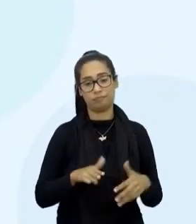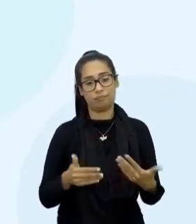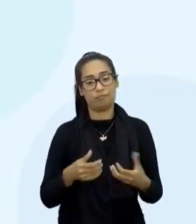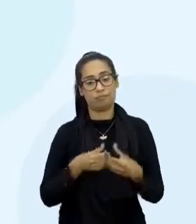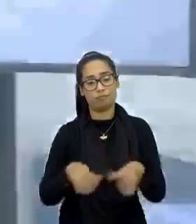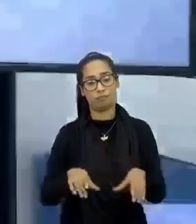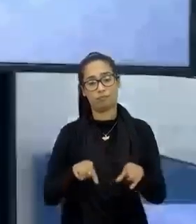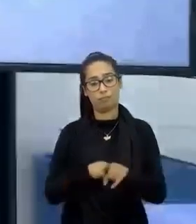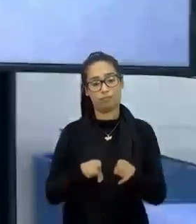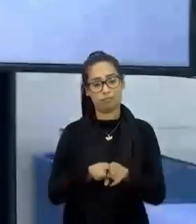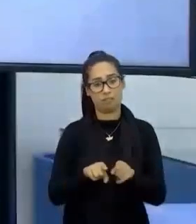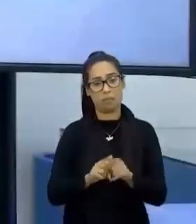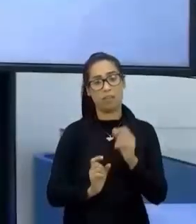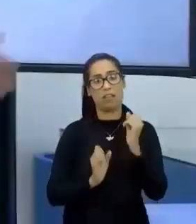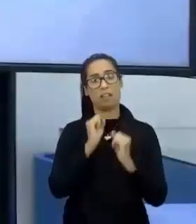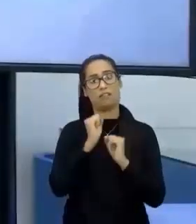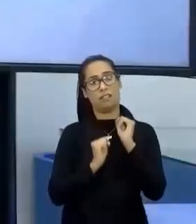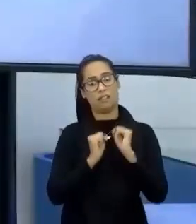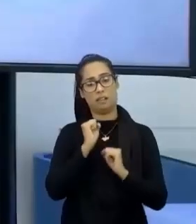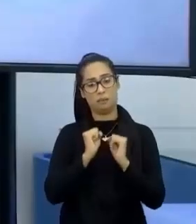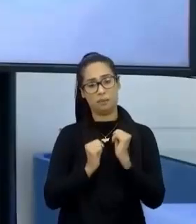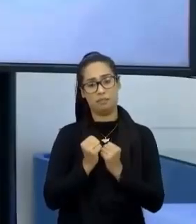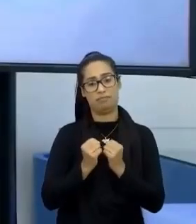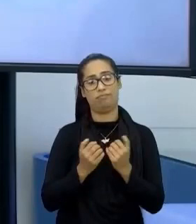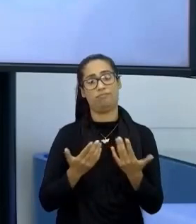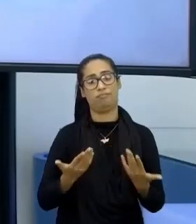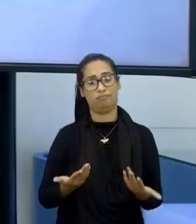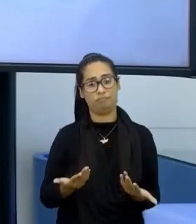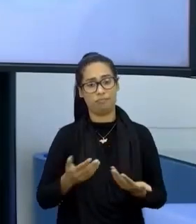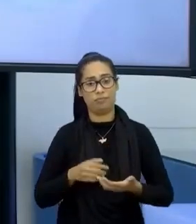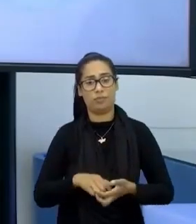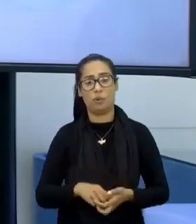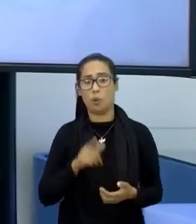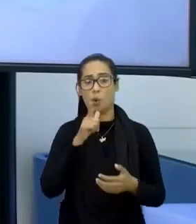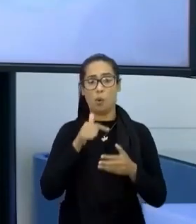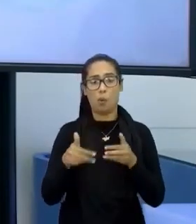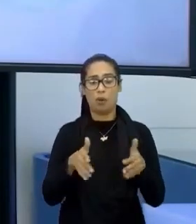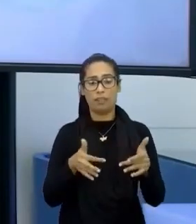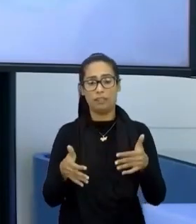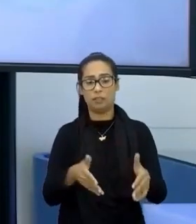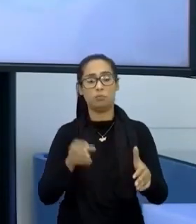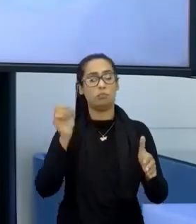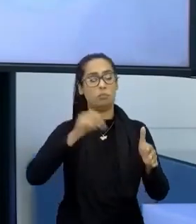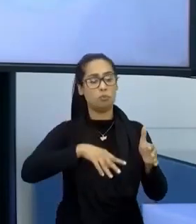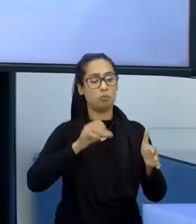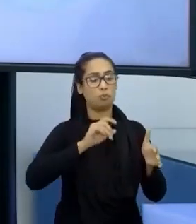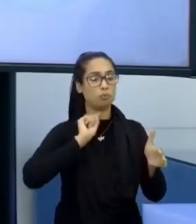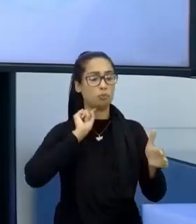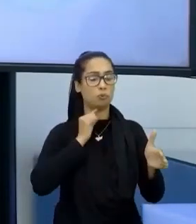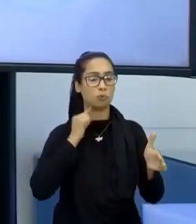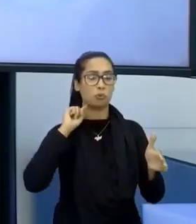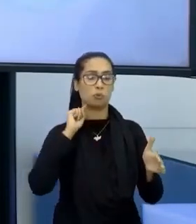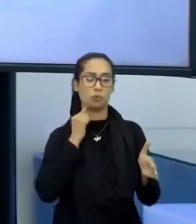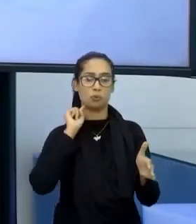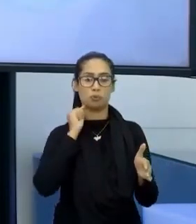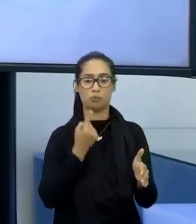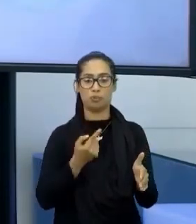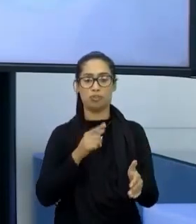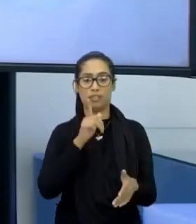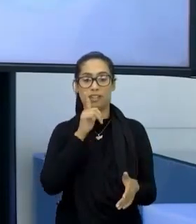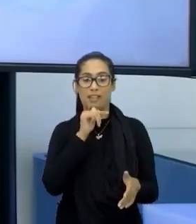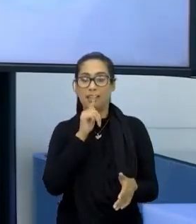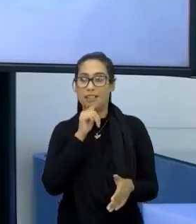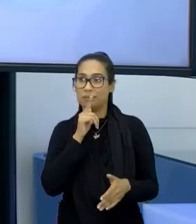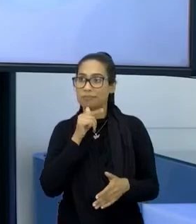de atividade industrial que está sendo descartado ali num rio. E aquele rio é represado logo mais adiante para que aquela água, então,